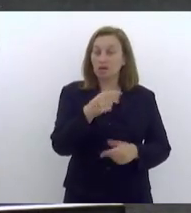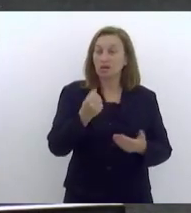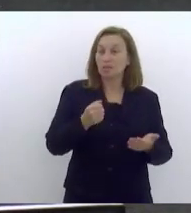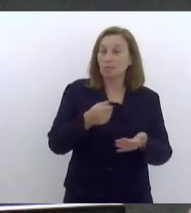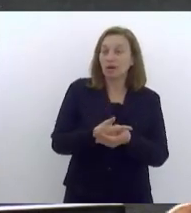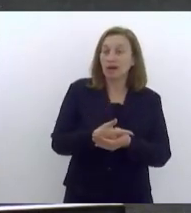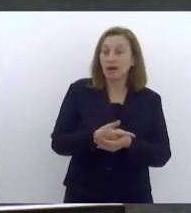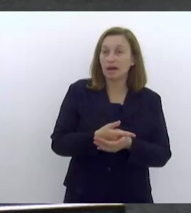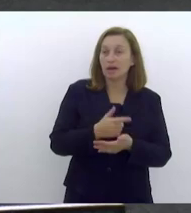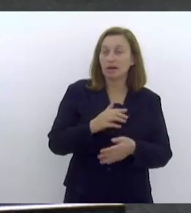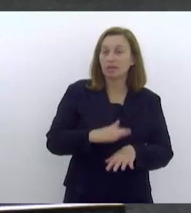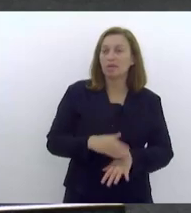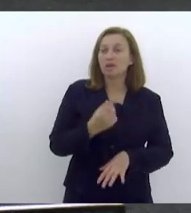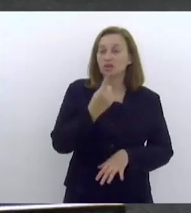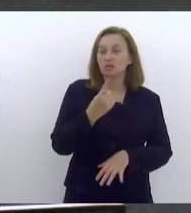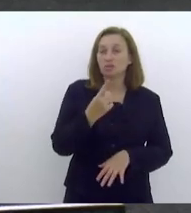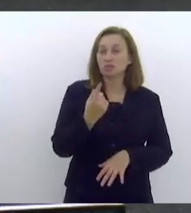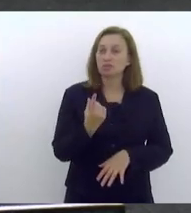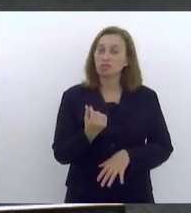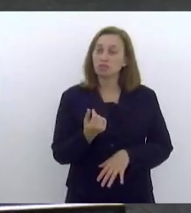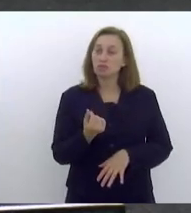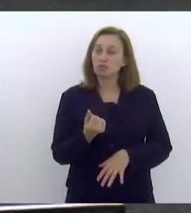uma taxa para poder exercer